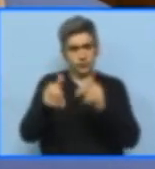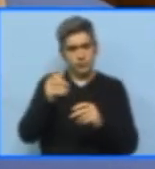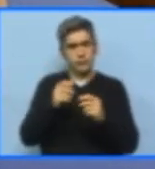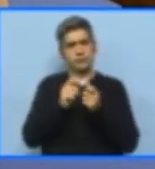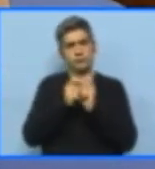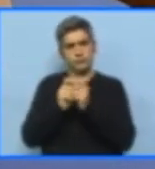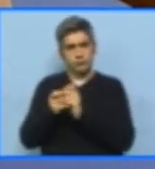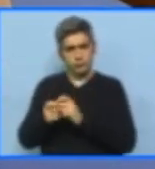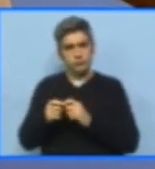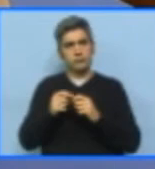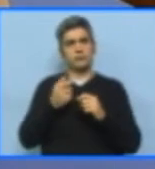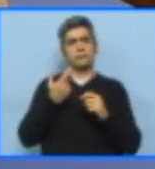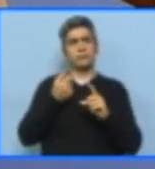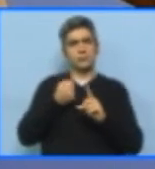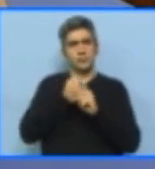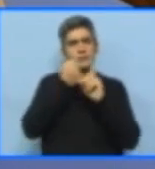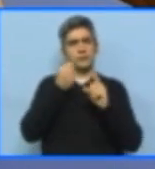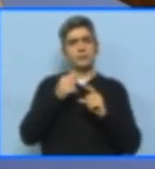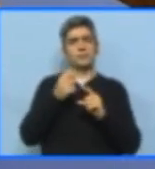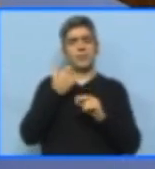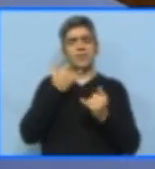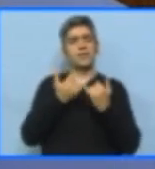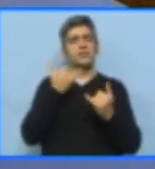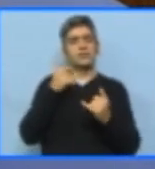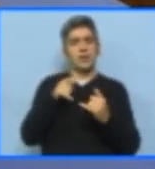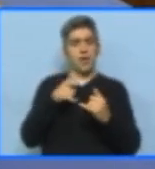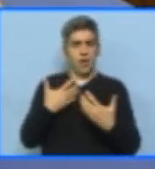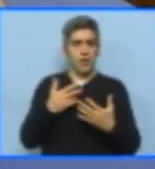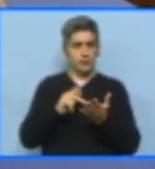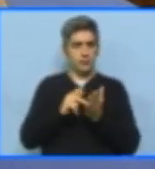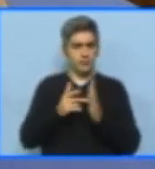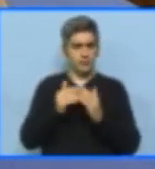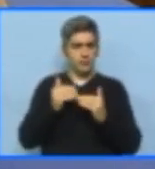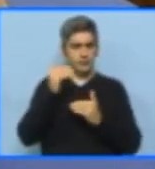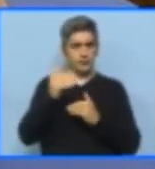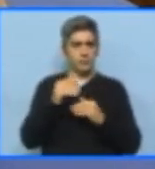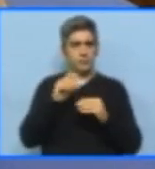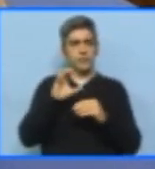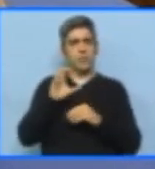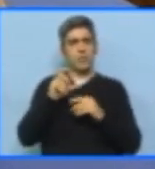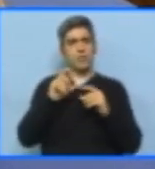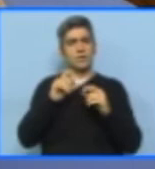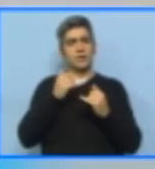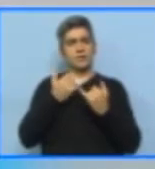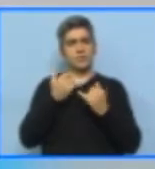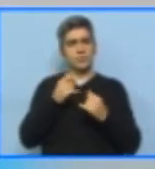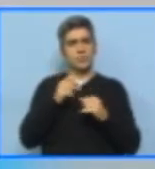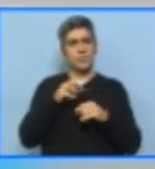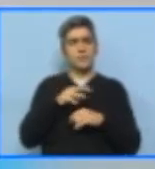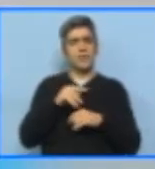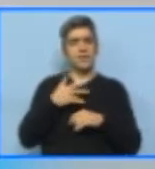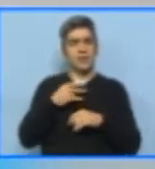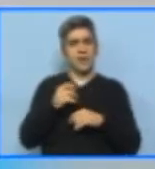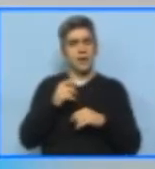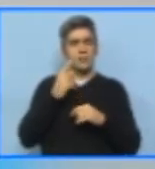modo especial, os desafios do digital, não é? Os desafios deste continente digital que põe à prova os mídia.